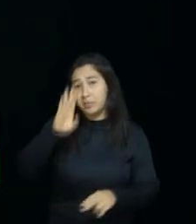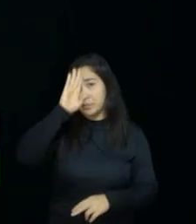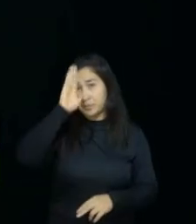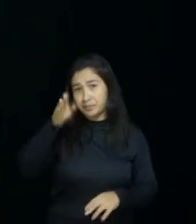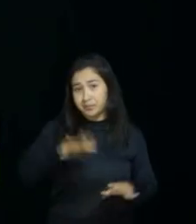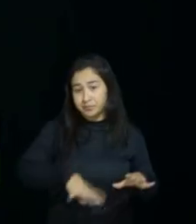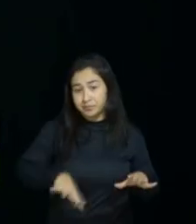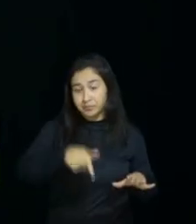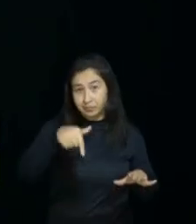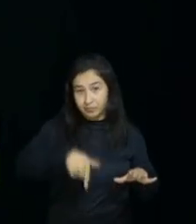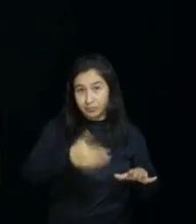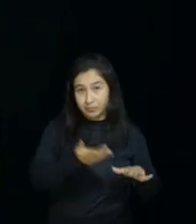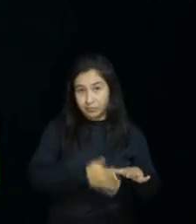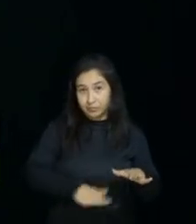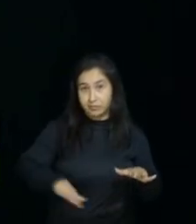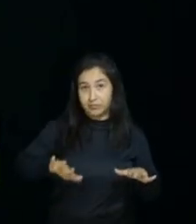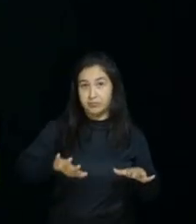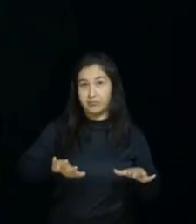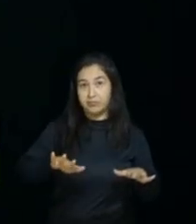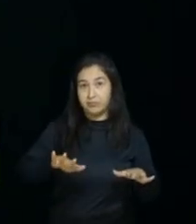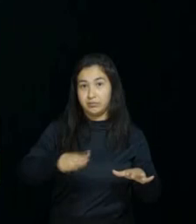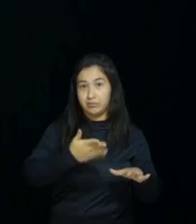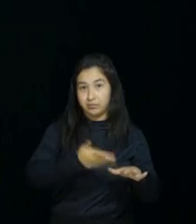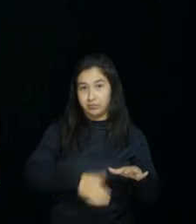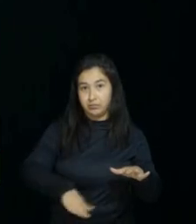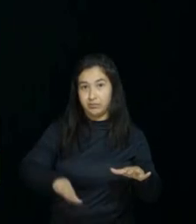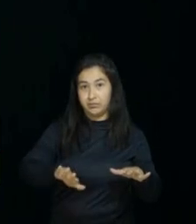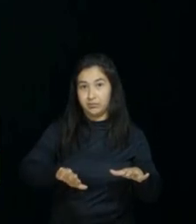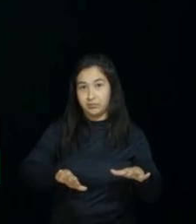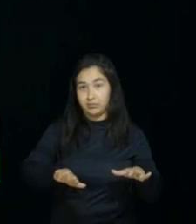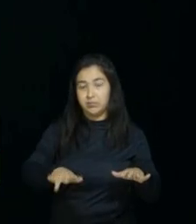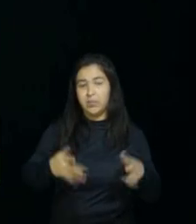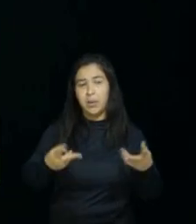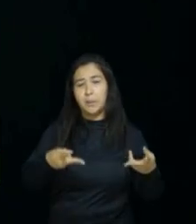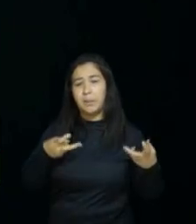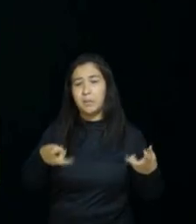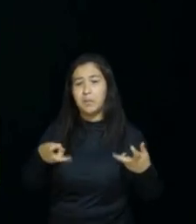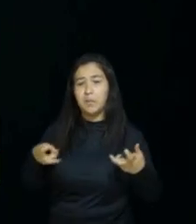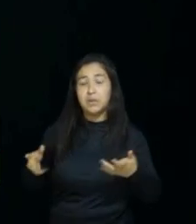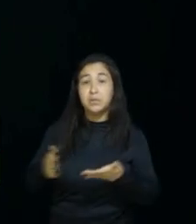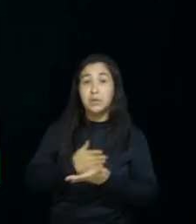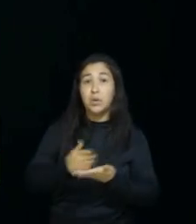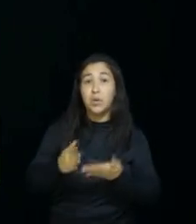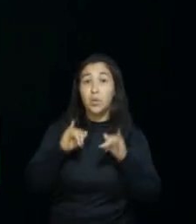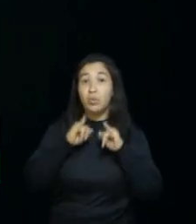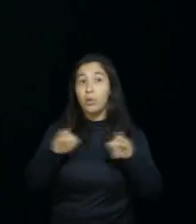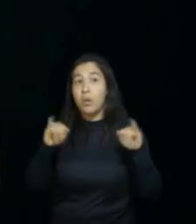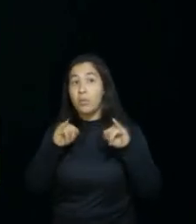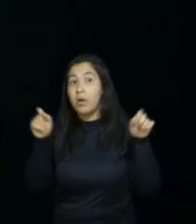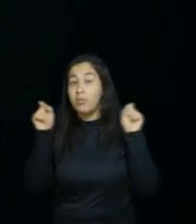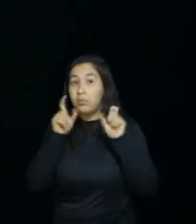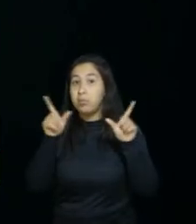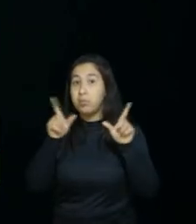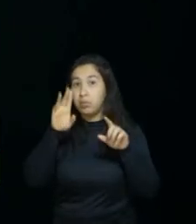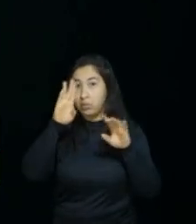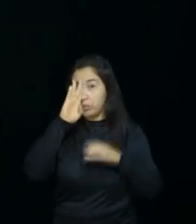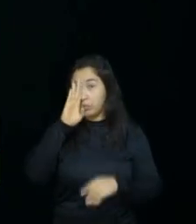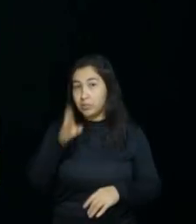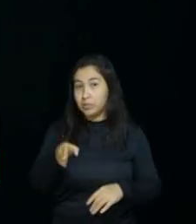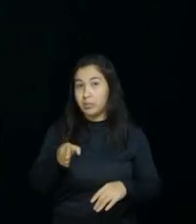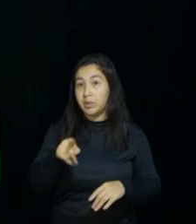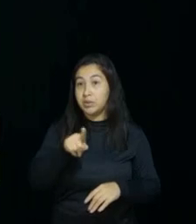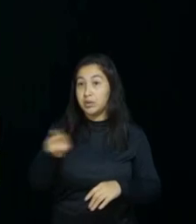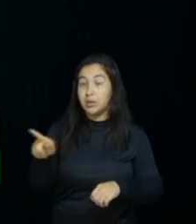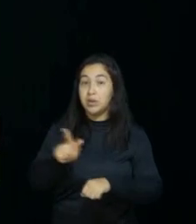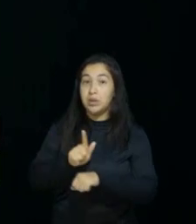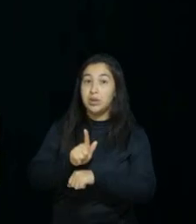que nós estamos, que é do Vale. Algo que me chama a atenção, algumas pessoas já estão alertando, principalmente engenheiros,